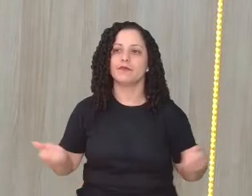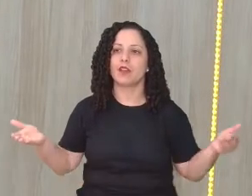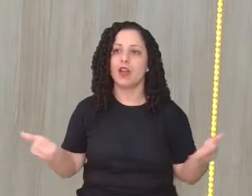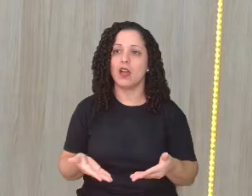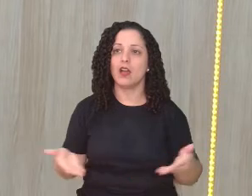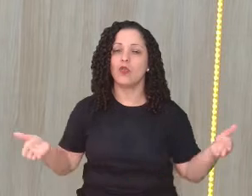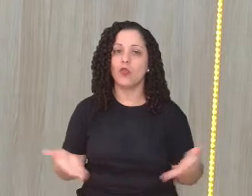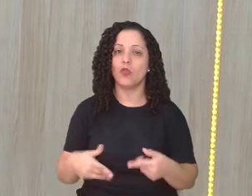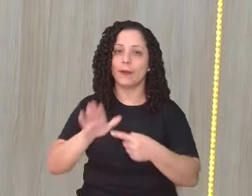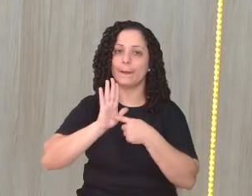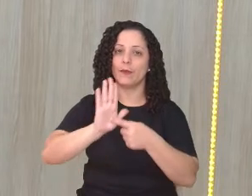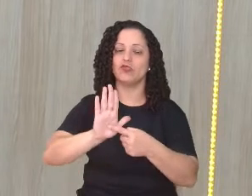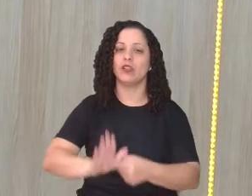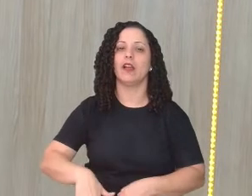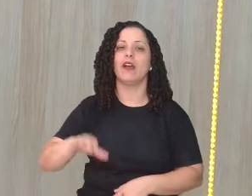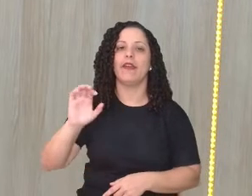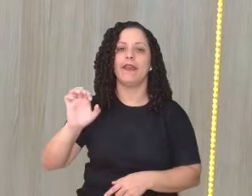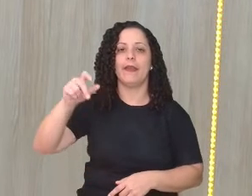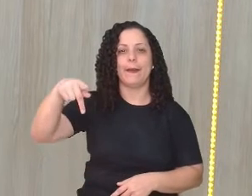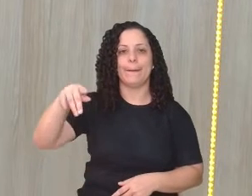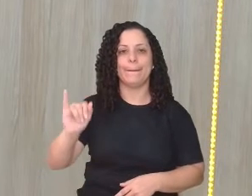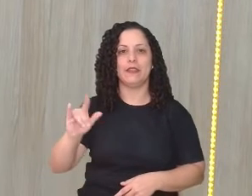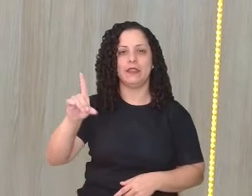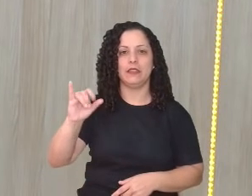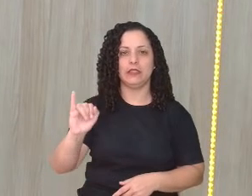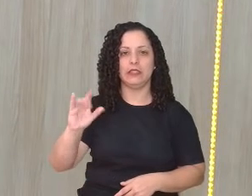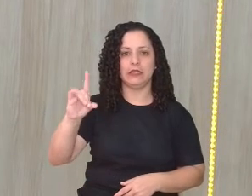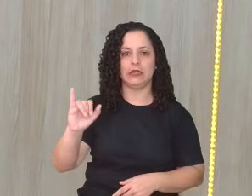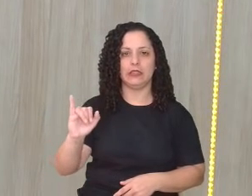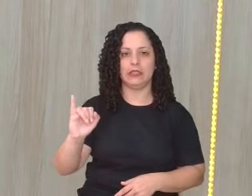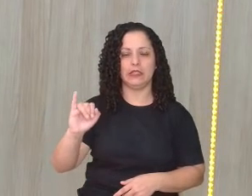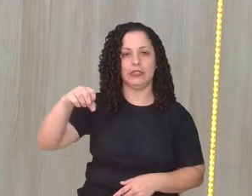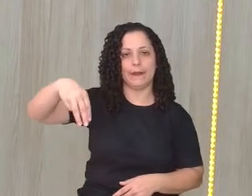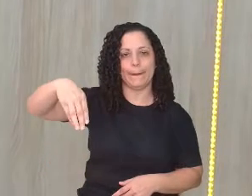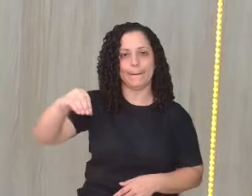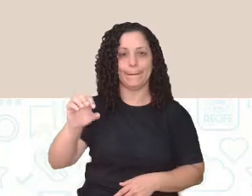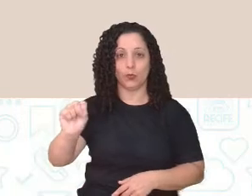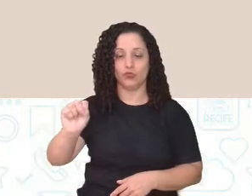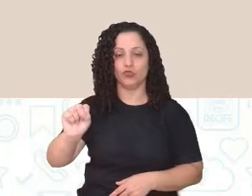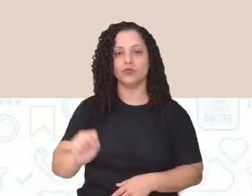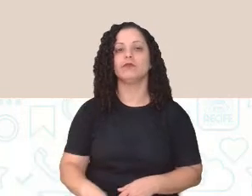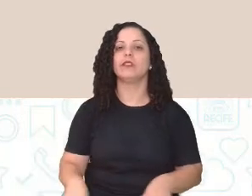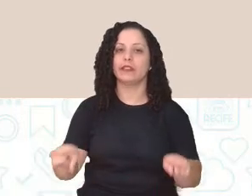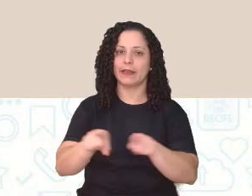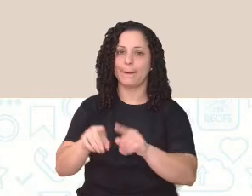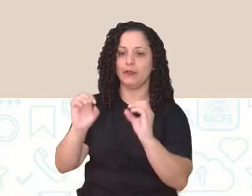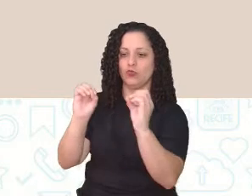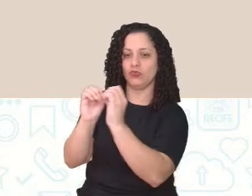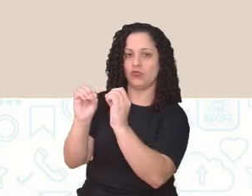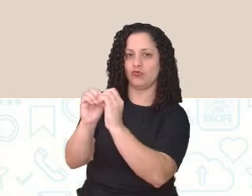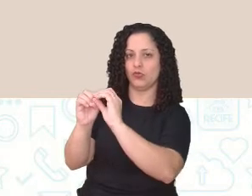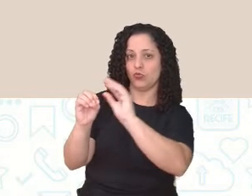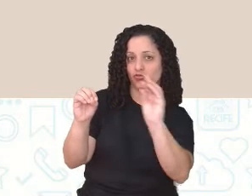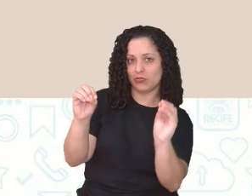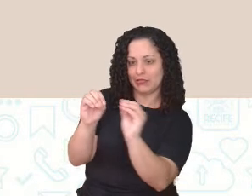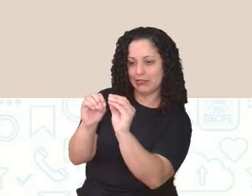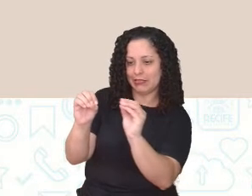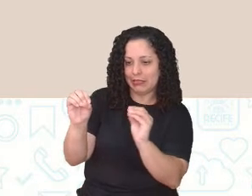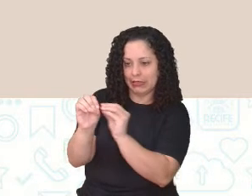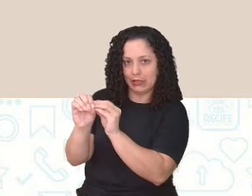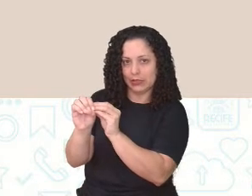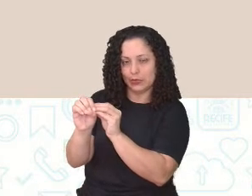falar também aqui nos epidídimos, né? Que eles estão localizados aí também nos testículos e eles têm a sua